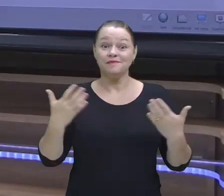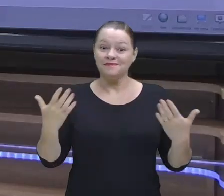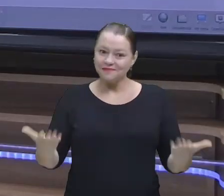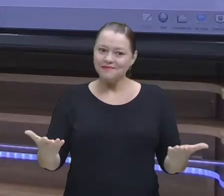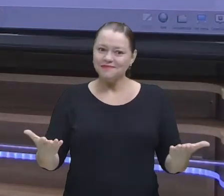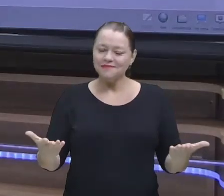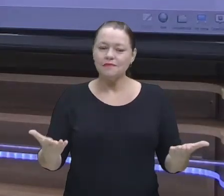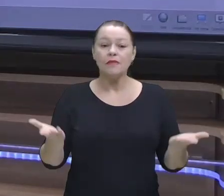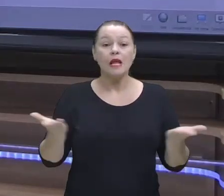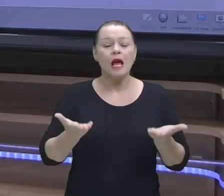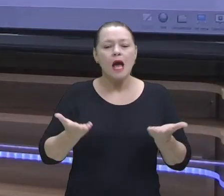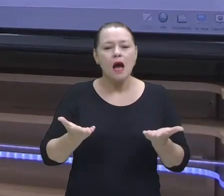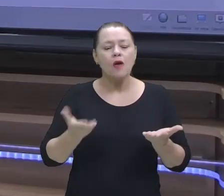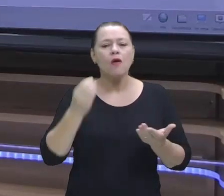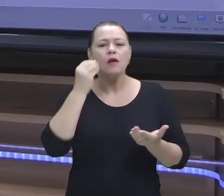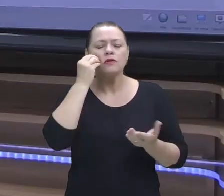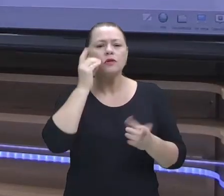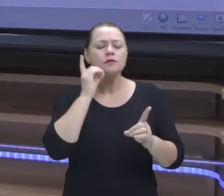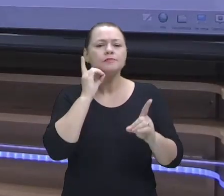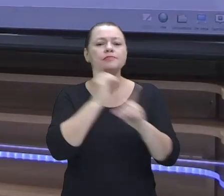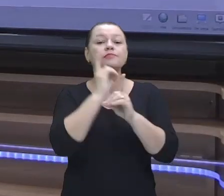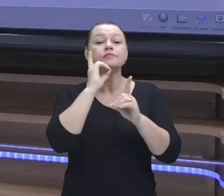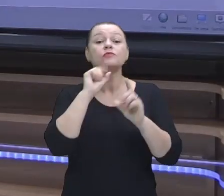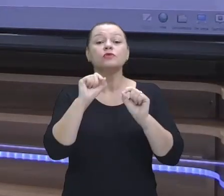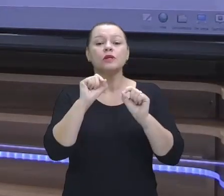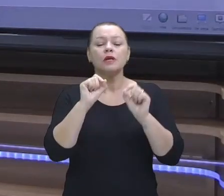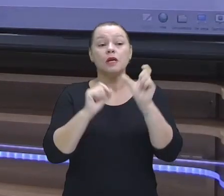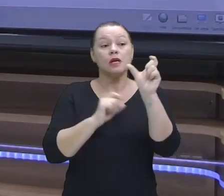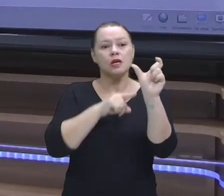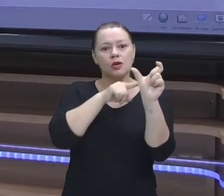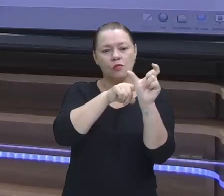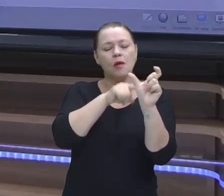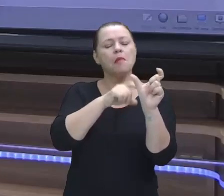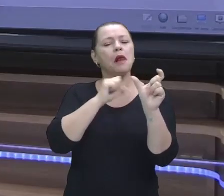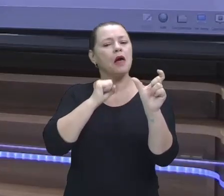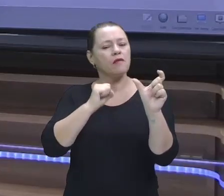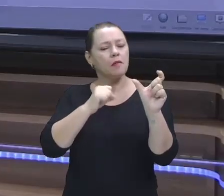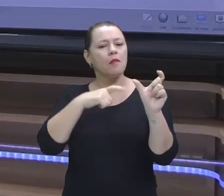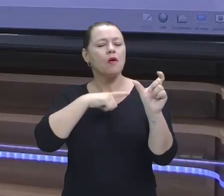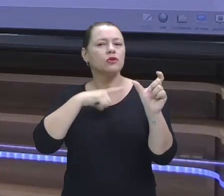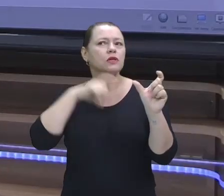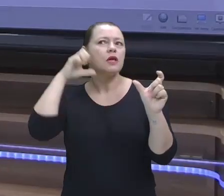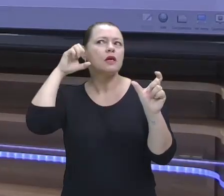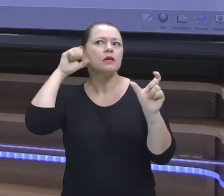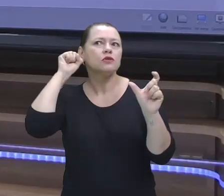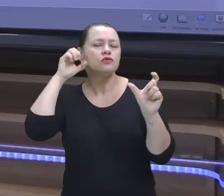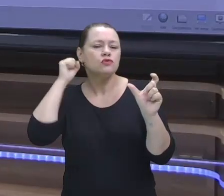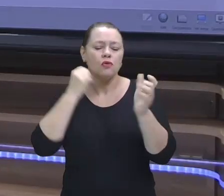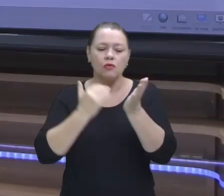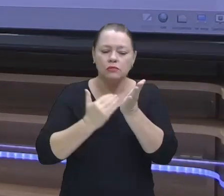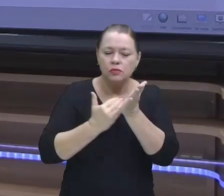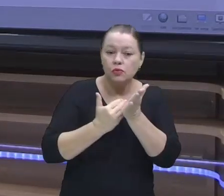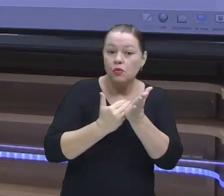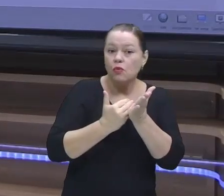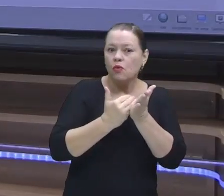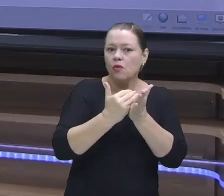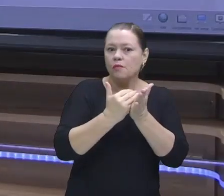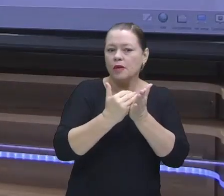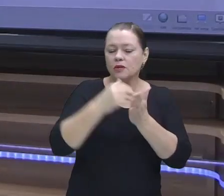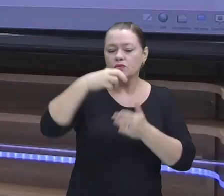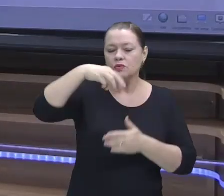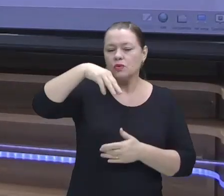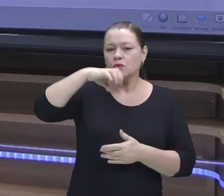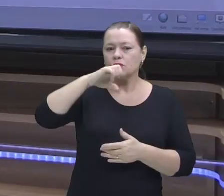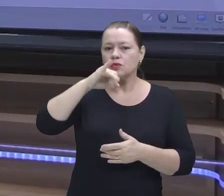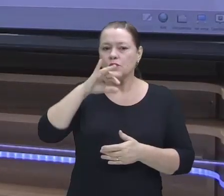Então, nós acabamos de descobrir que uma palavra pode ter o mesmo som inicial, no meio